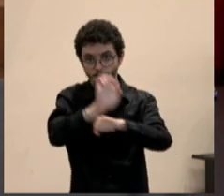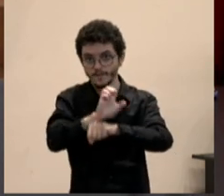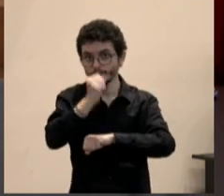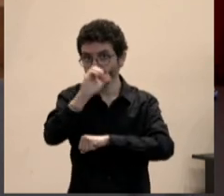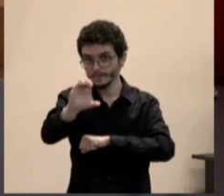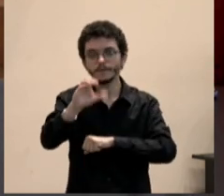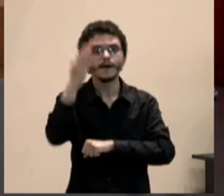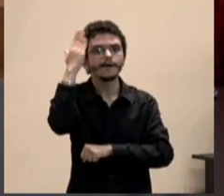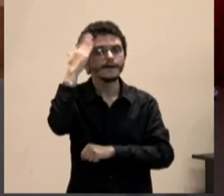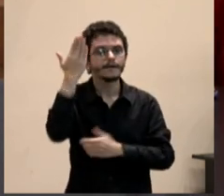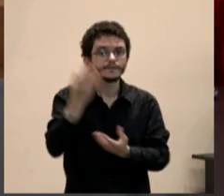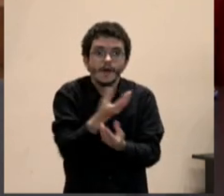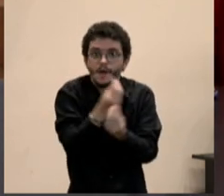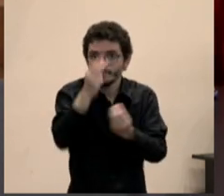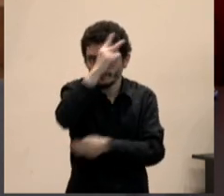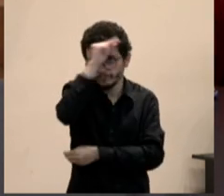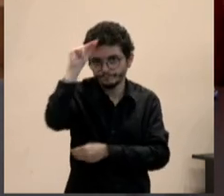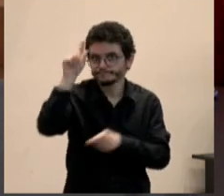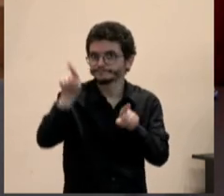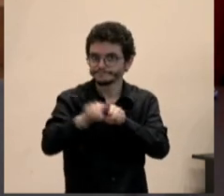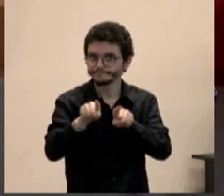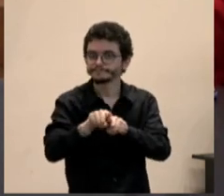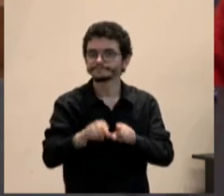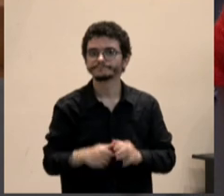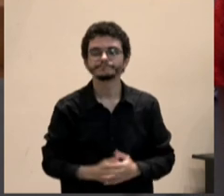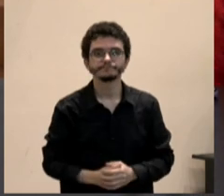sei que muitas prefeituras também.